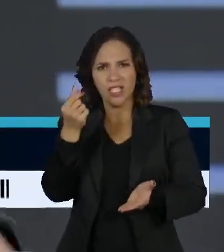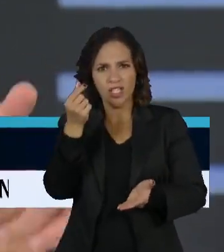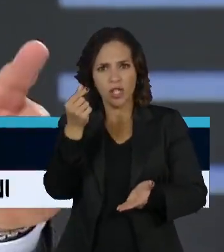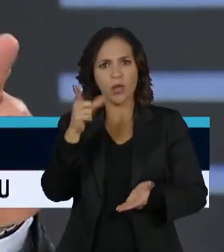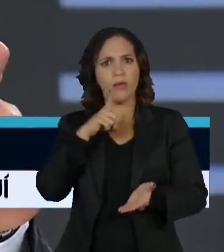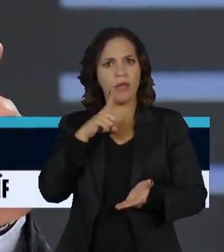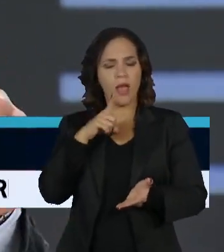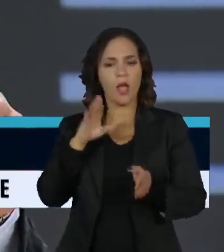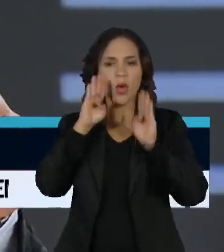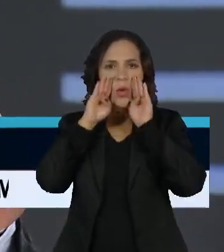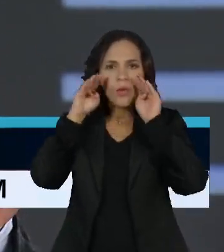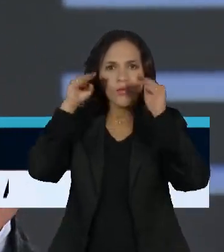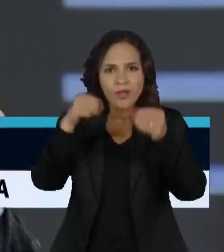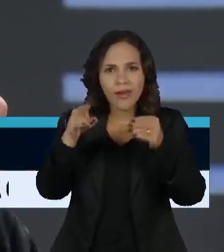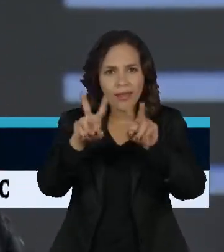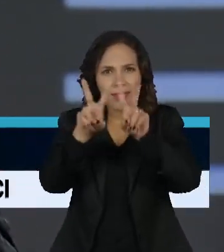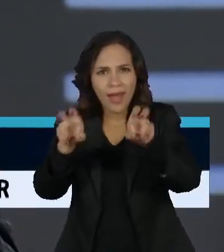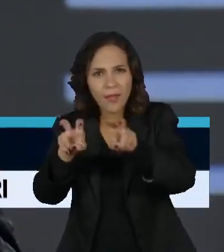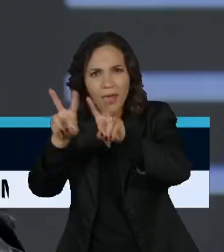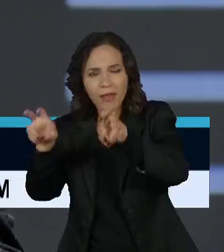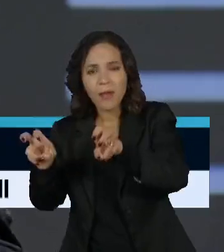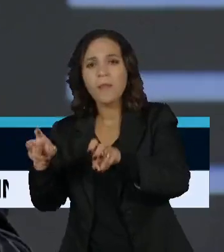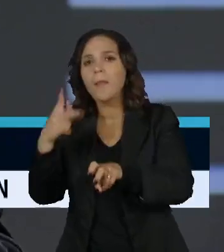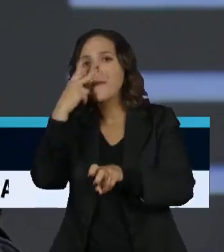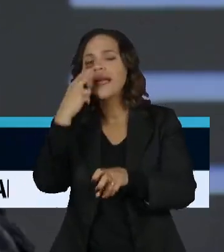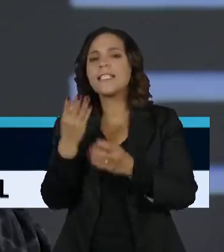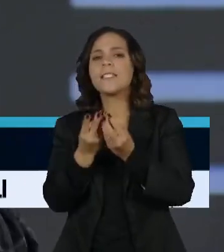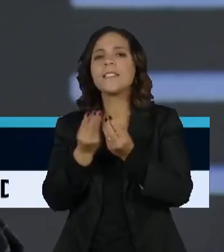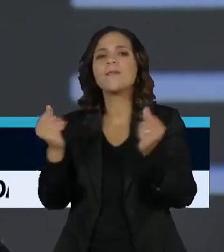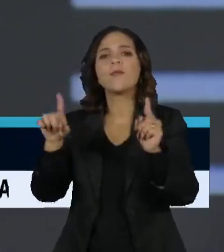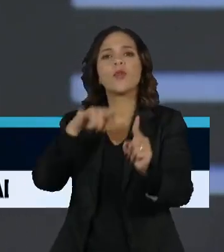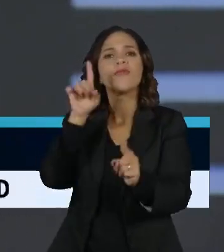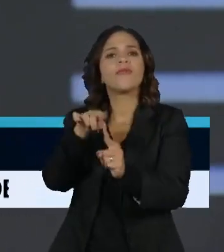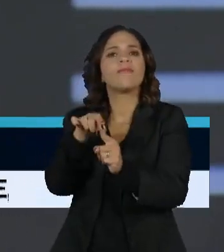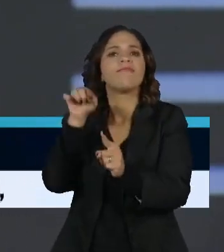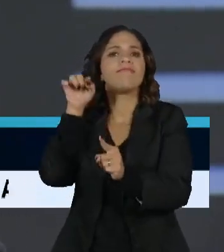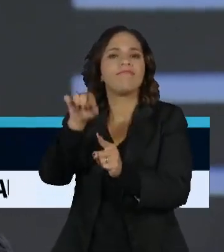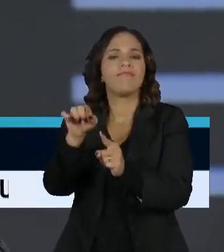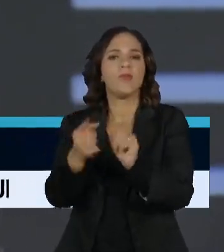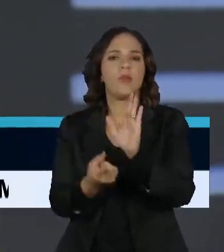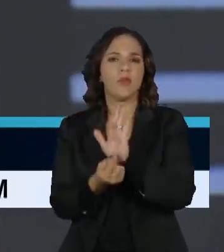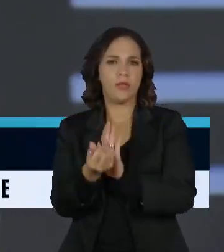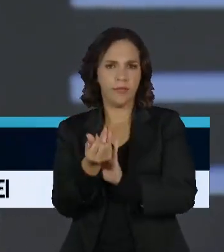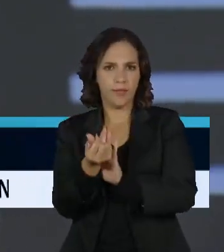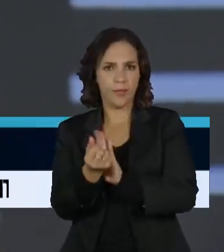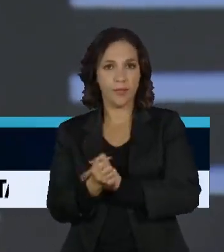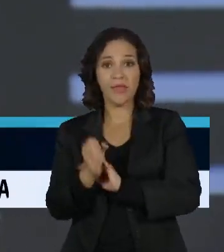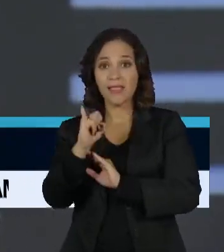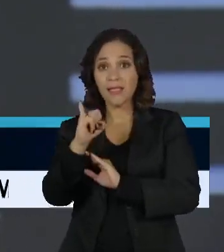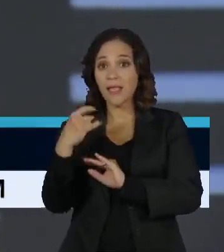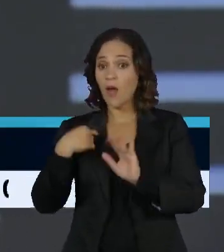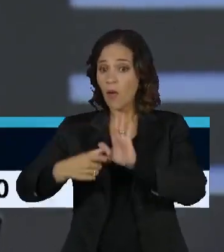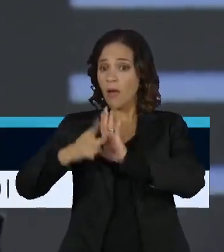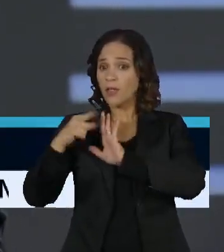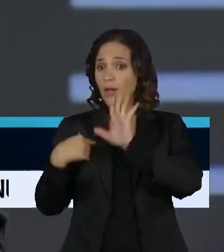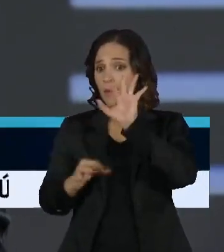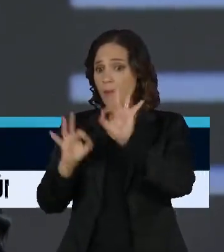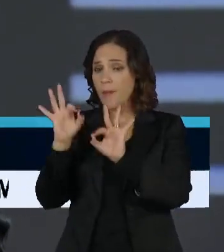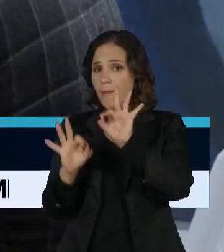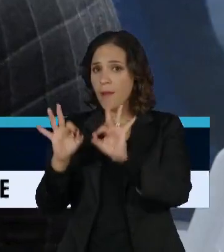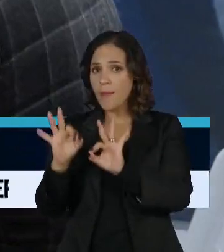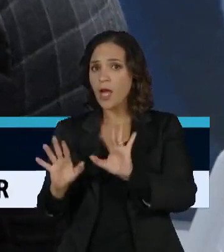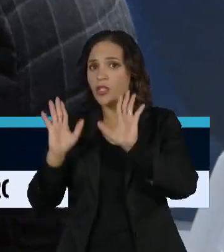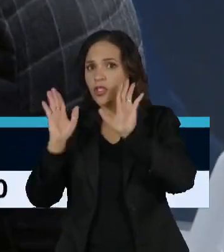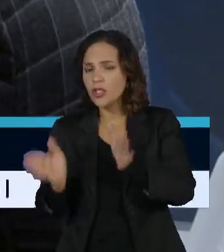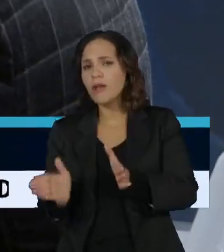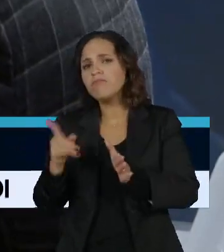designada, foge e tira a eficácia e a eficiência do orçamento. Quando você planeja um orçamento, você planeja